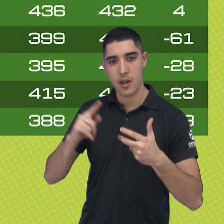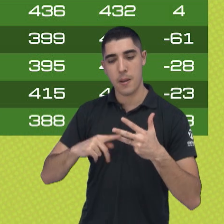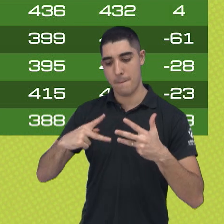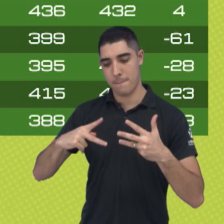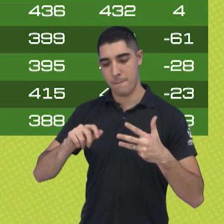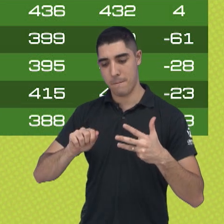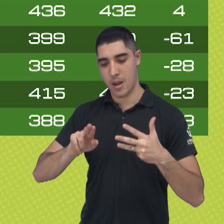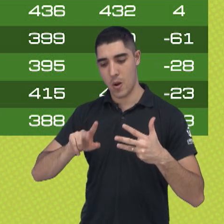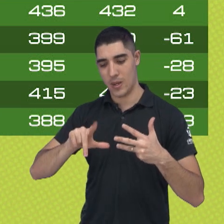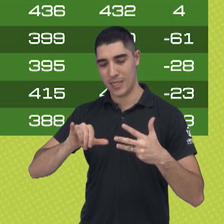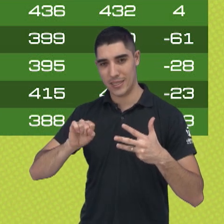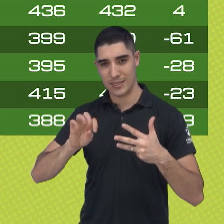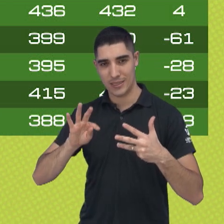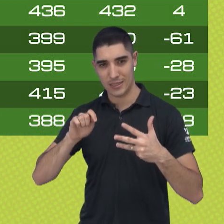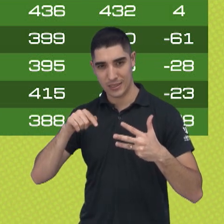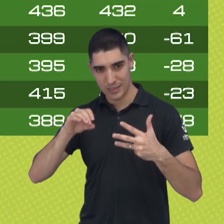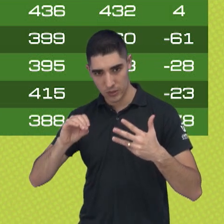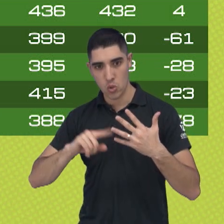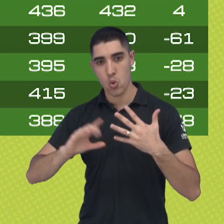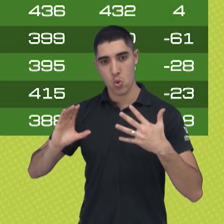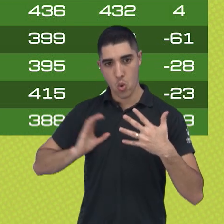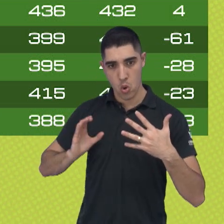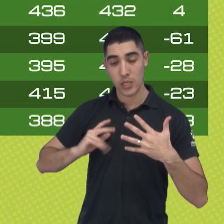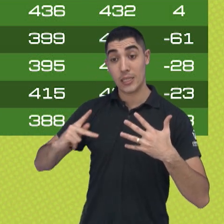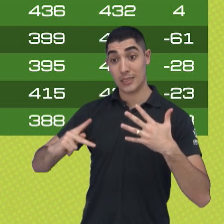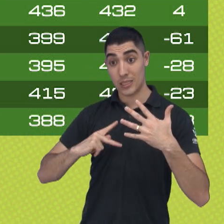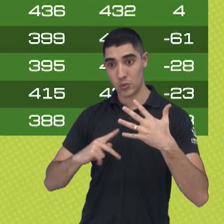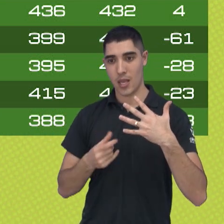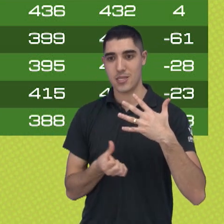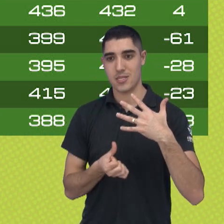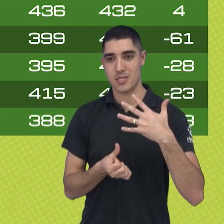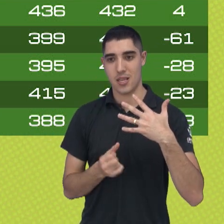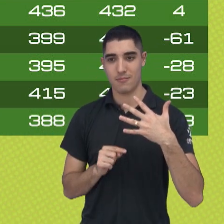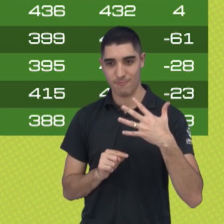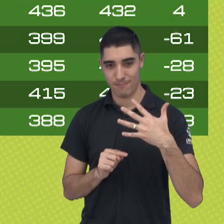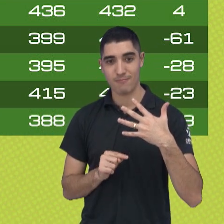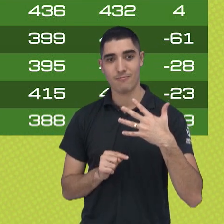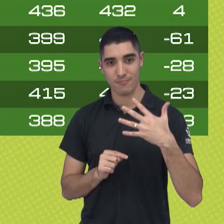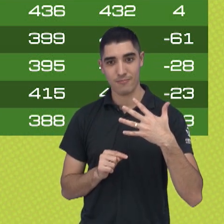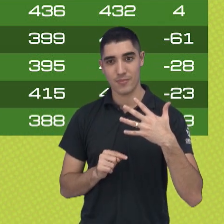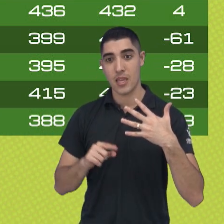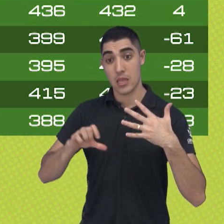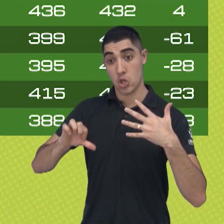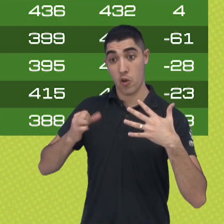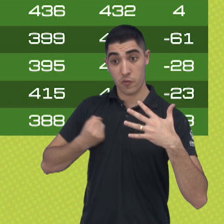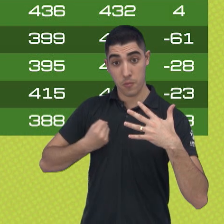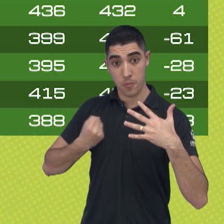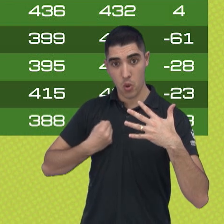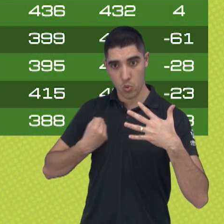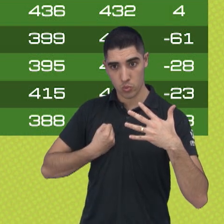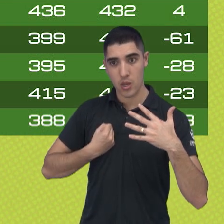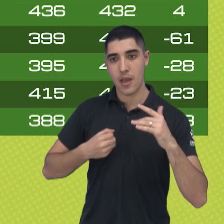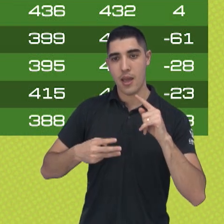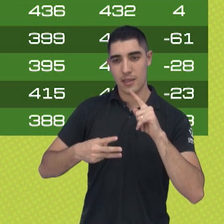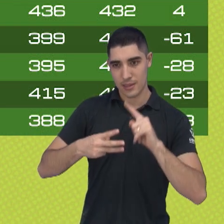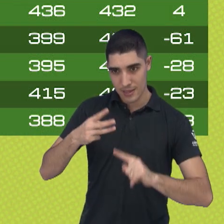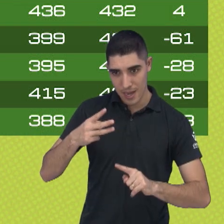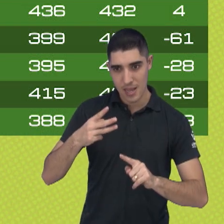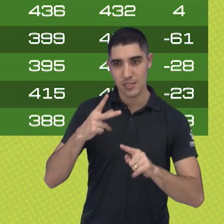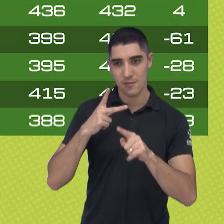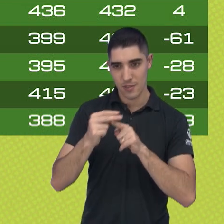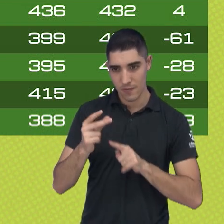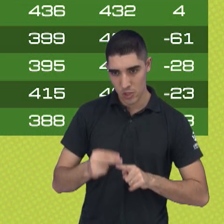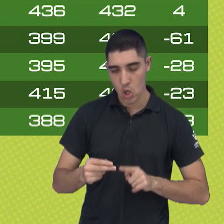Corinthians é o 5º colocado, São José é o 6º, tem 9 pontos, com 6 jogos, 3 vitórias e 3